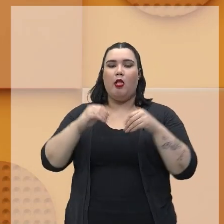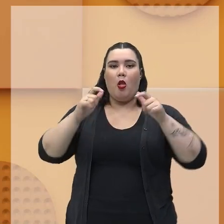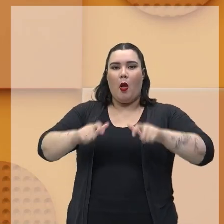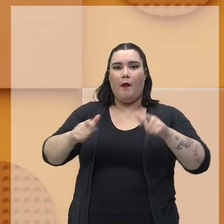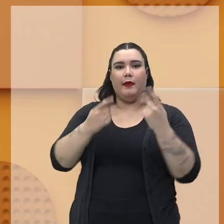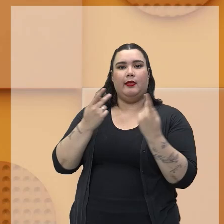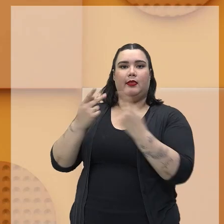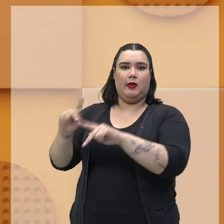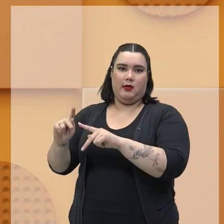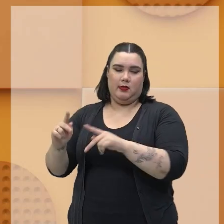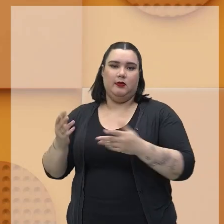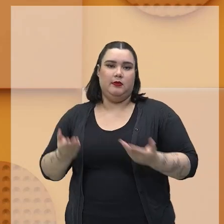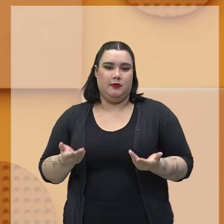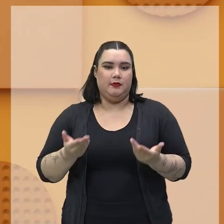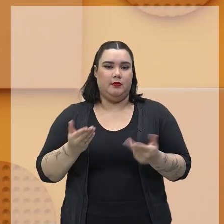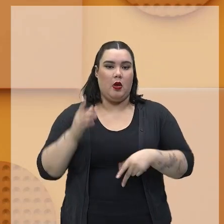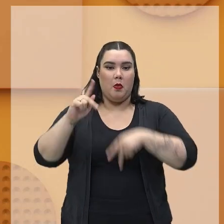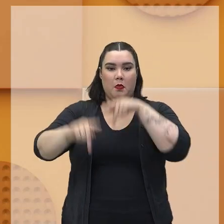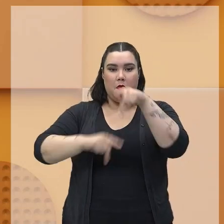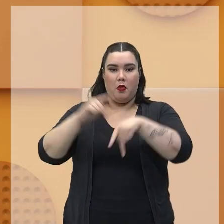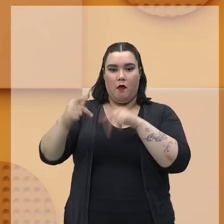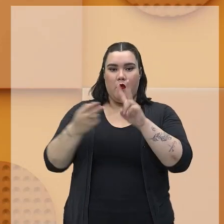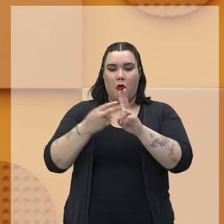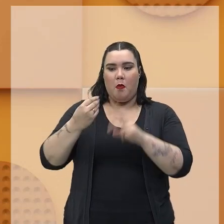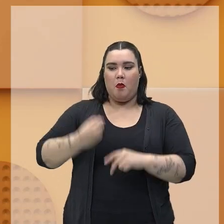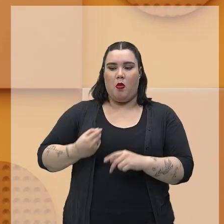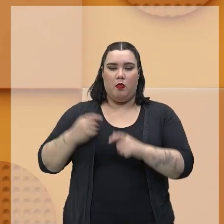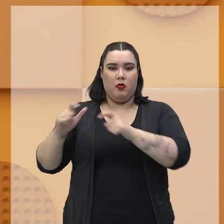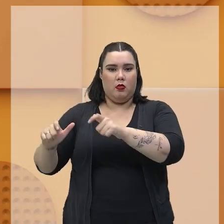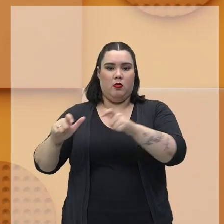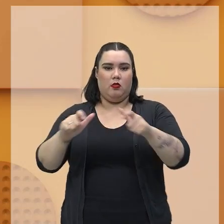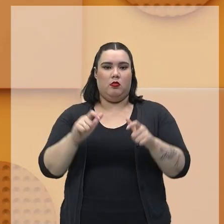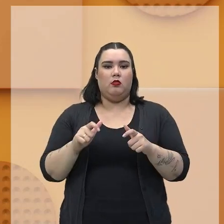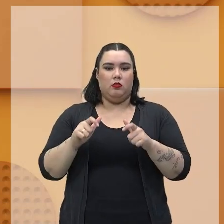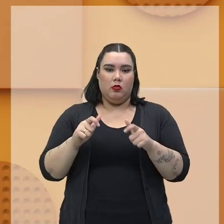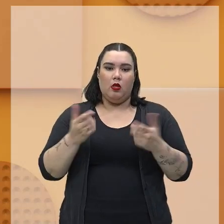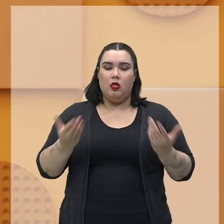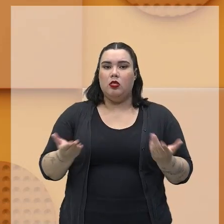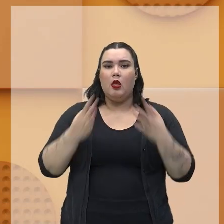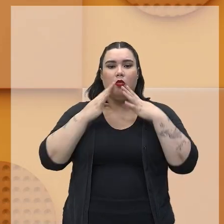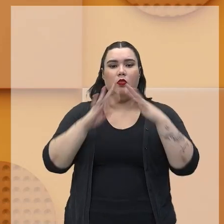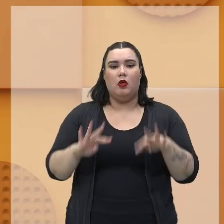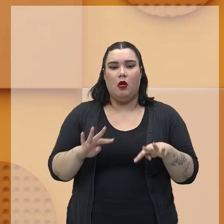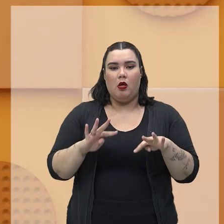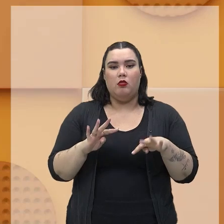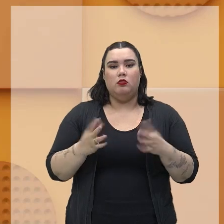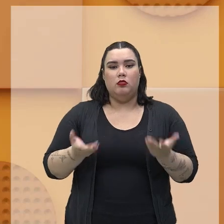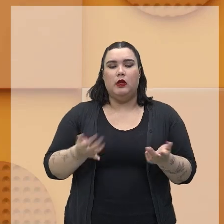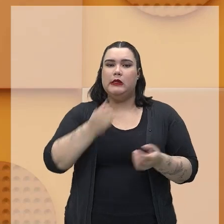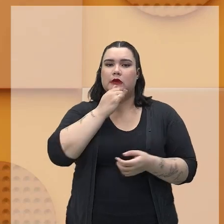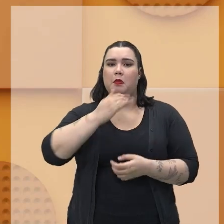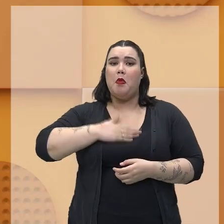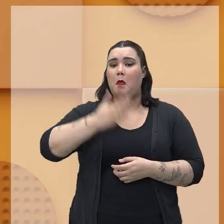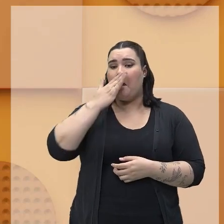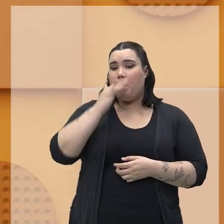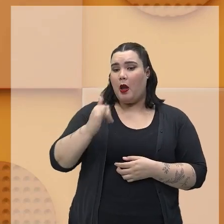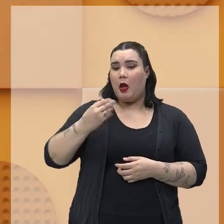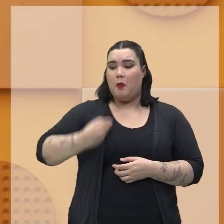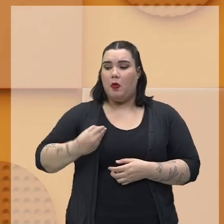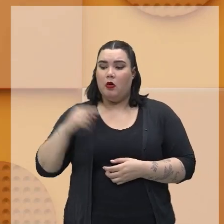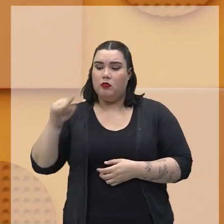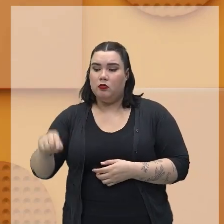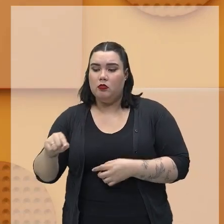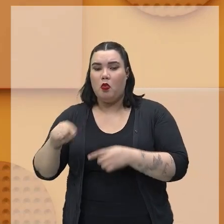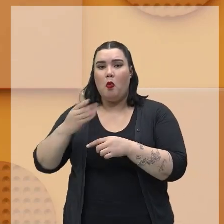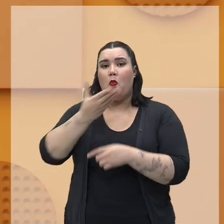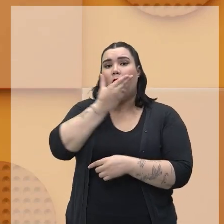indígenas moravam em determinados locais de forma tradicional, ou seja, o meu pai morou nessa terra, o meu avô morou